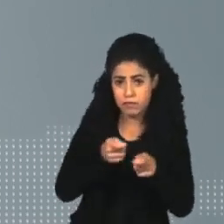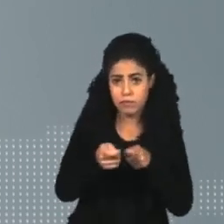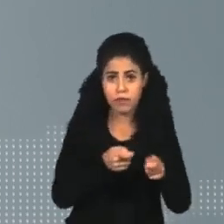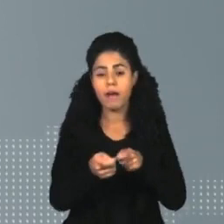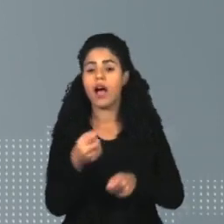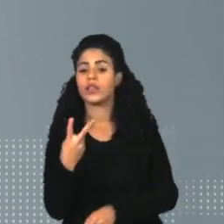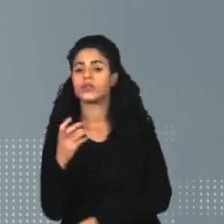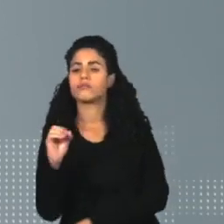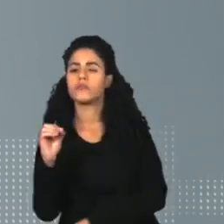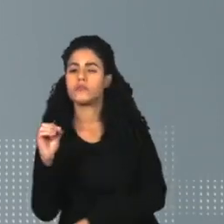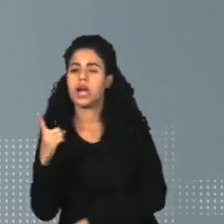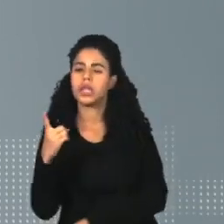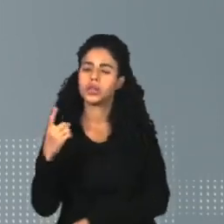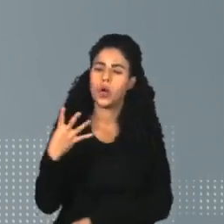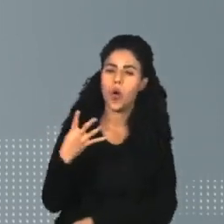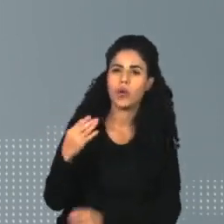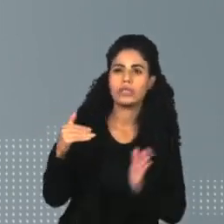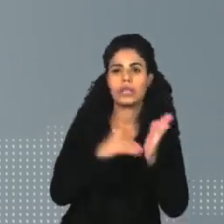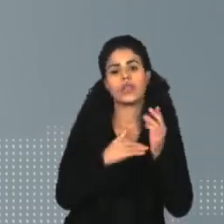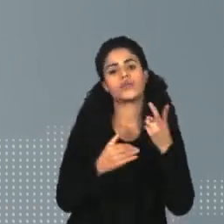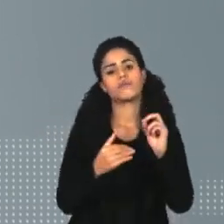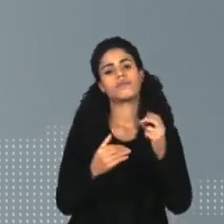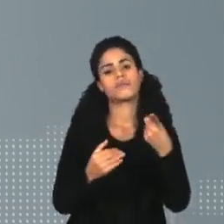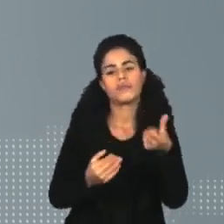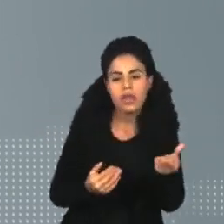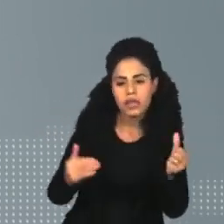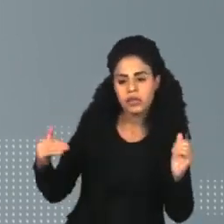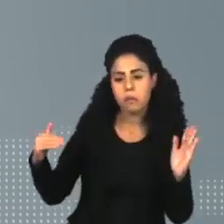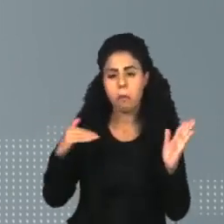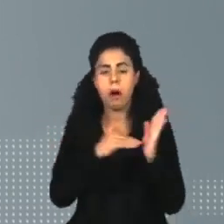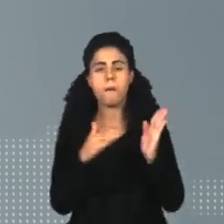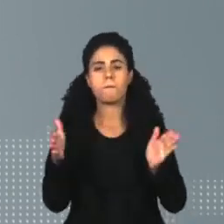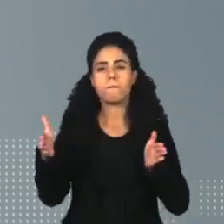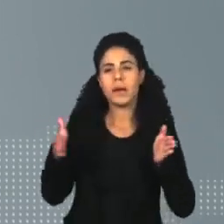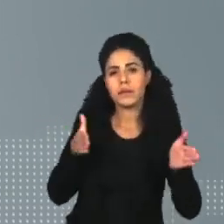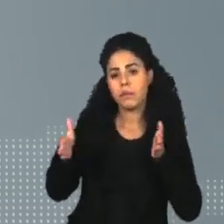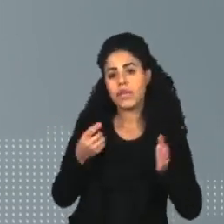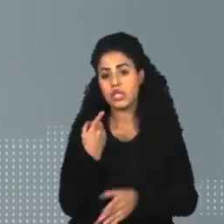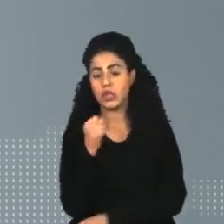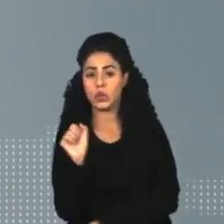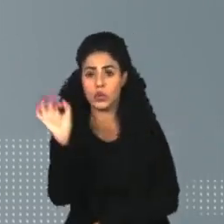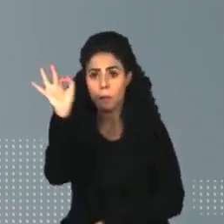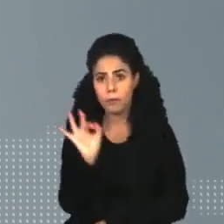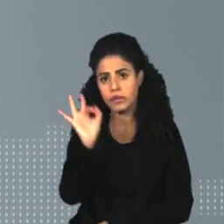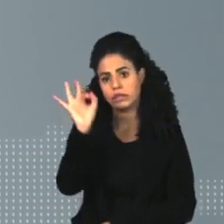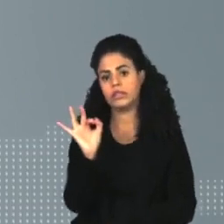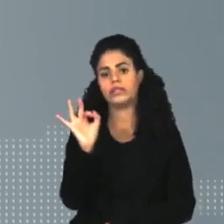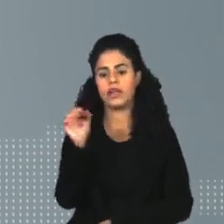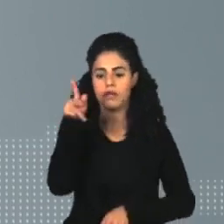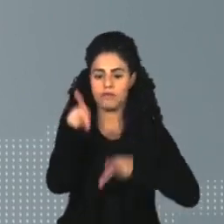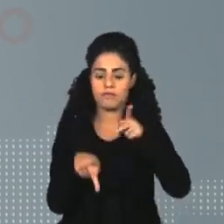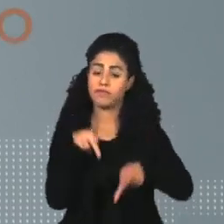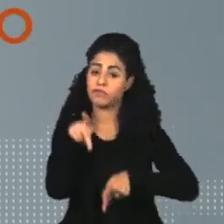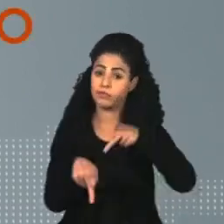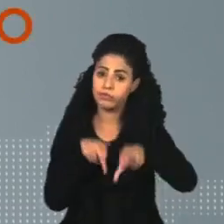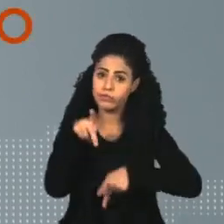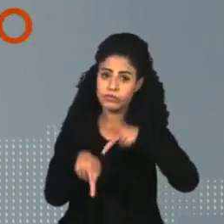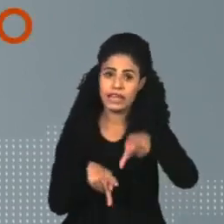de 2014 a 2016, a estatística saltou de 18%